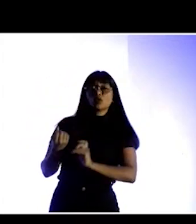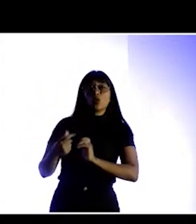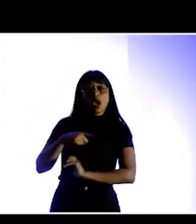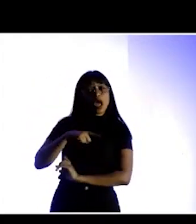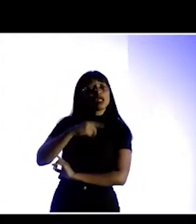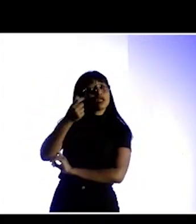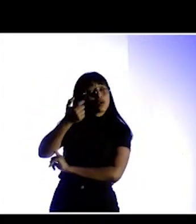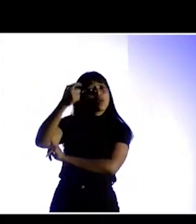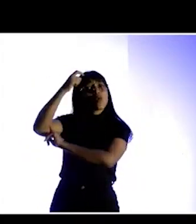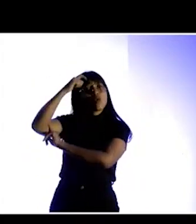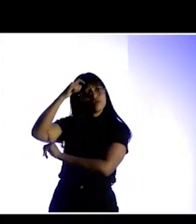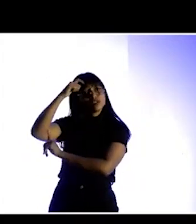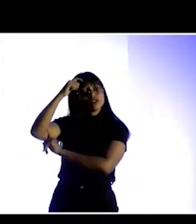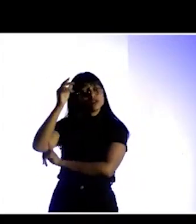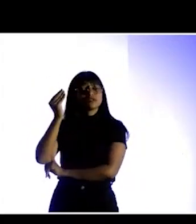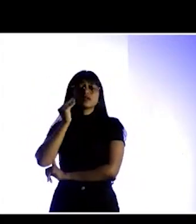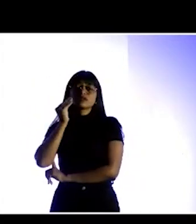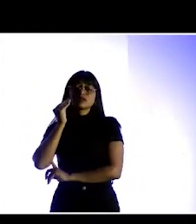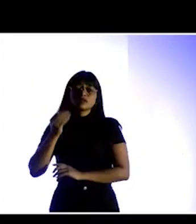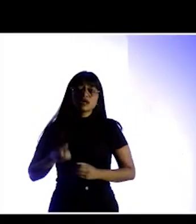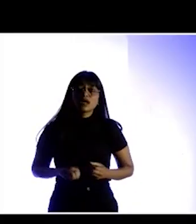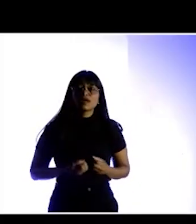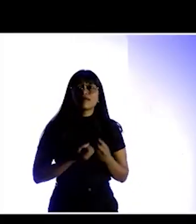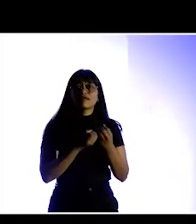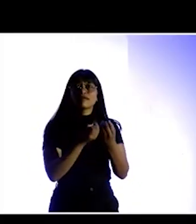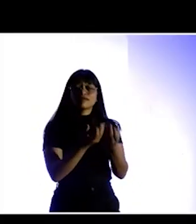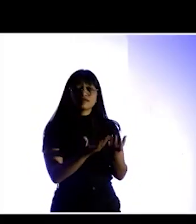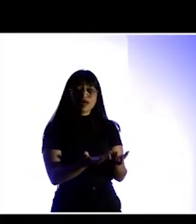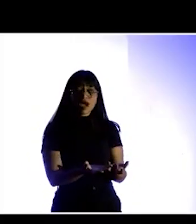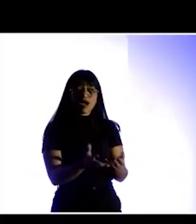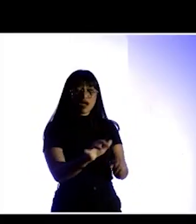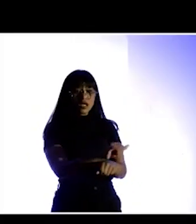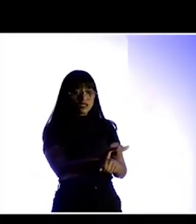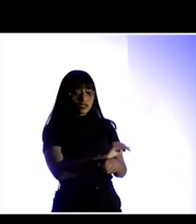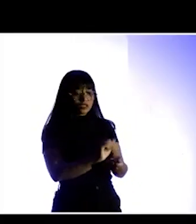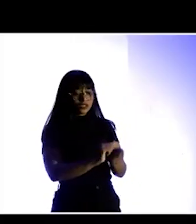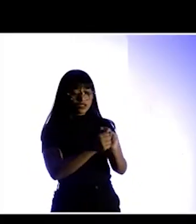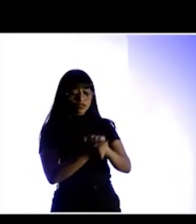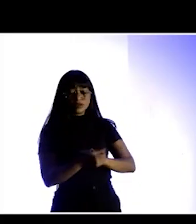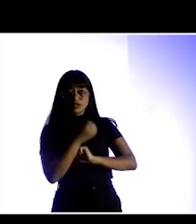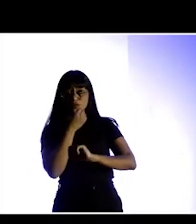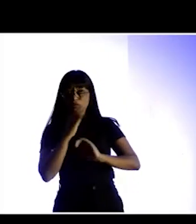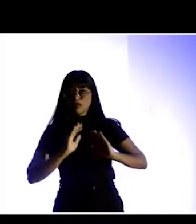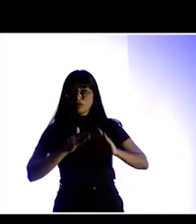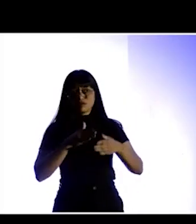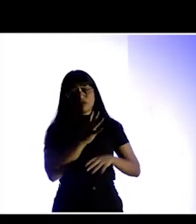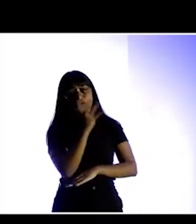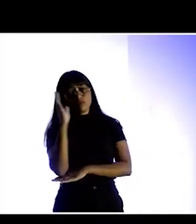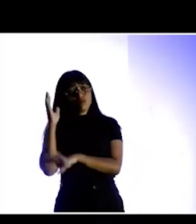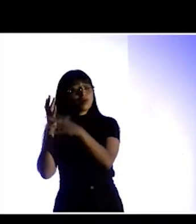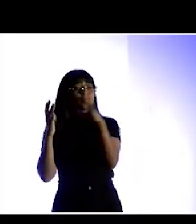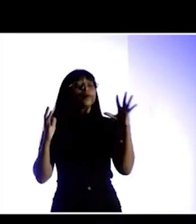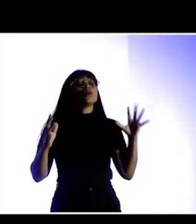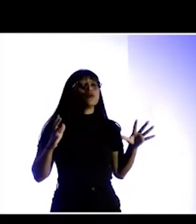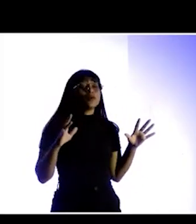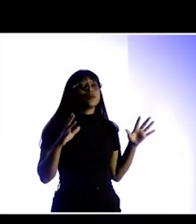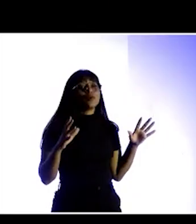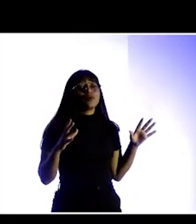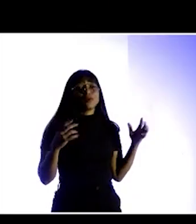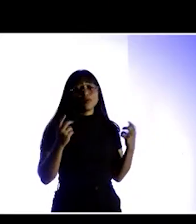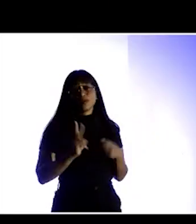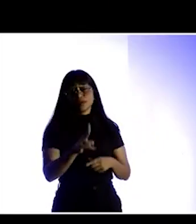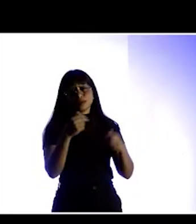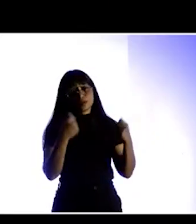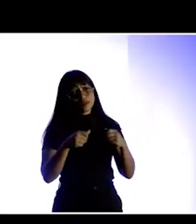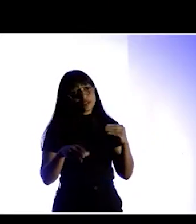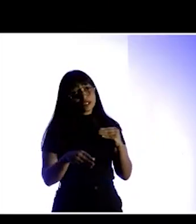poder dar mais estabilidade nesse caminho. Esse é um problema comum e cada vez mais a gente vai precisar da colaboração de